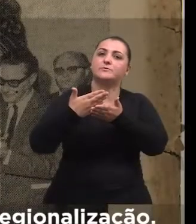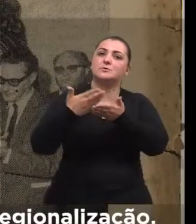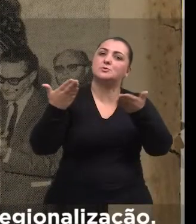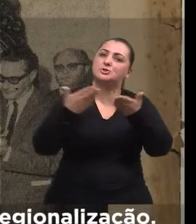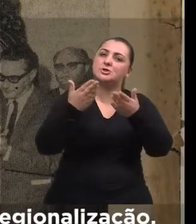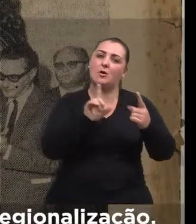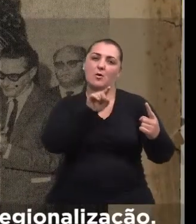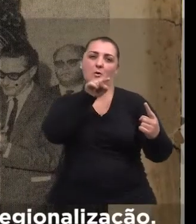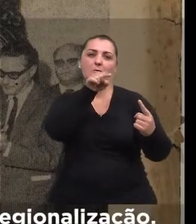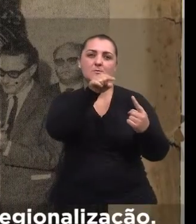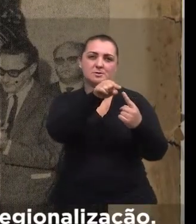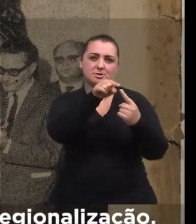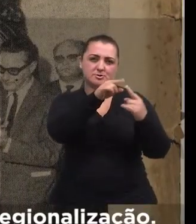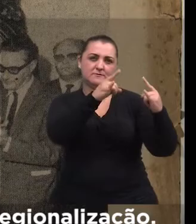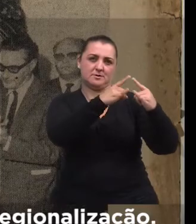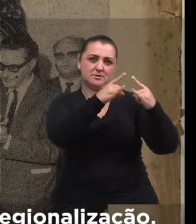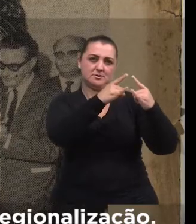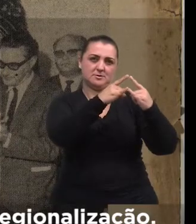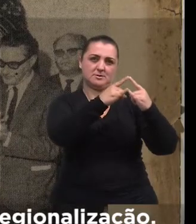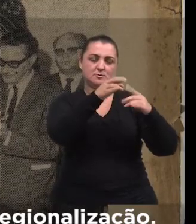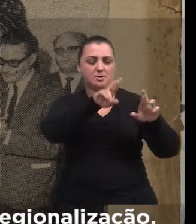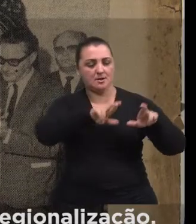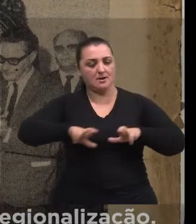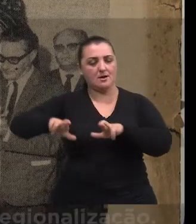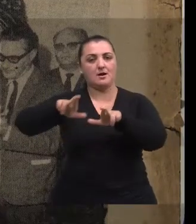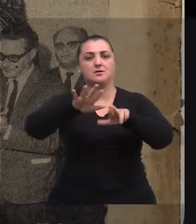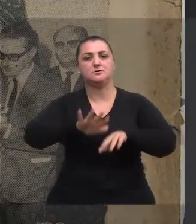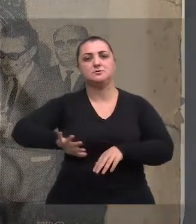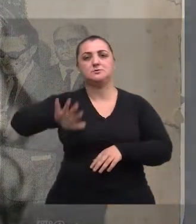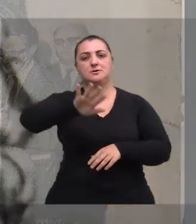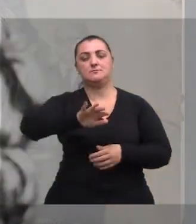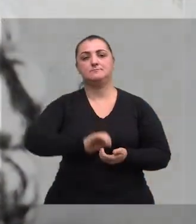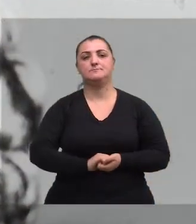já surgiu com o espírito de regionalização.